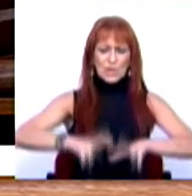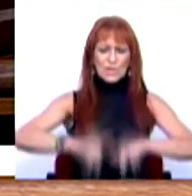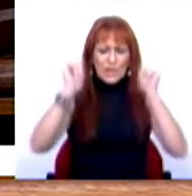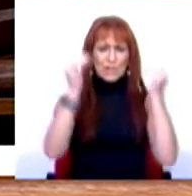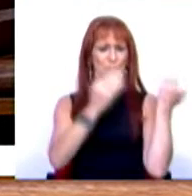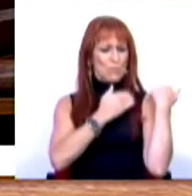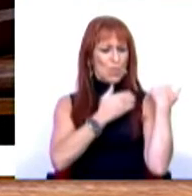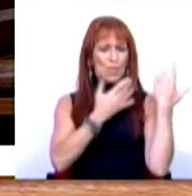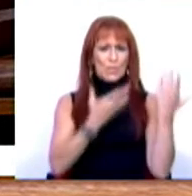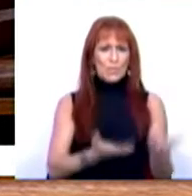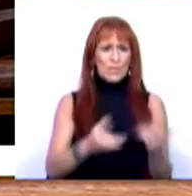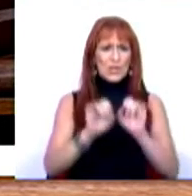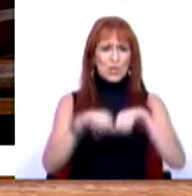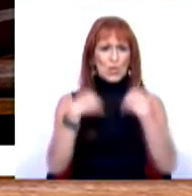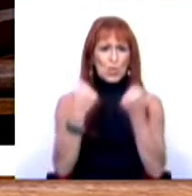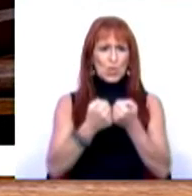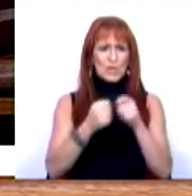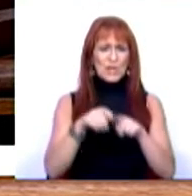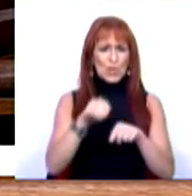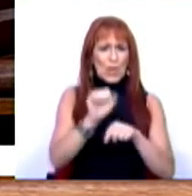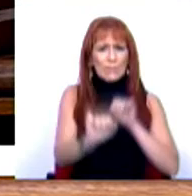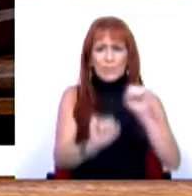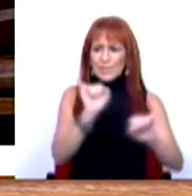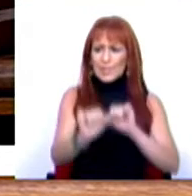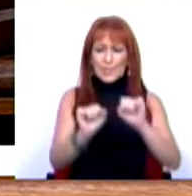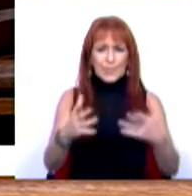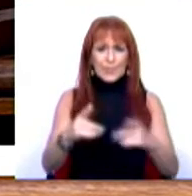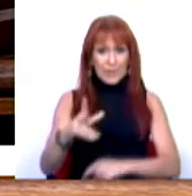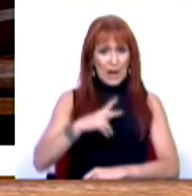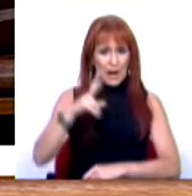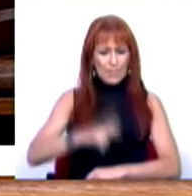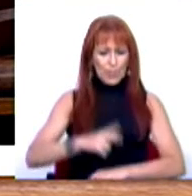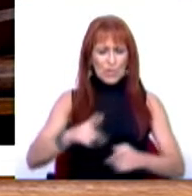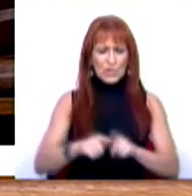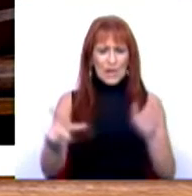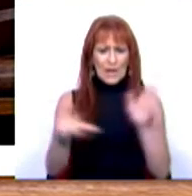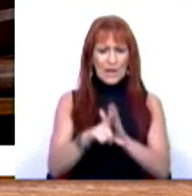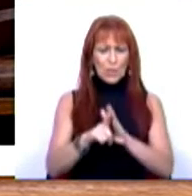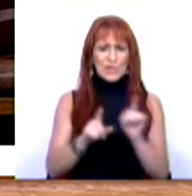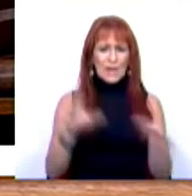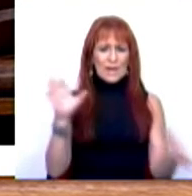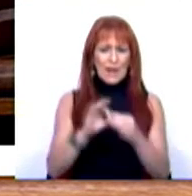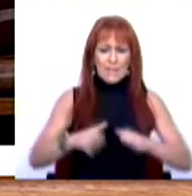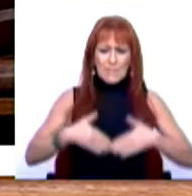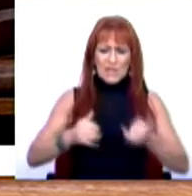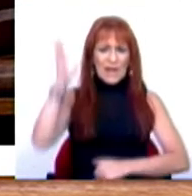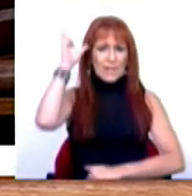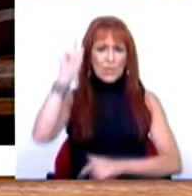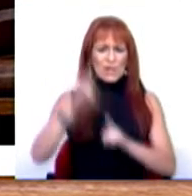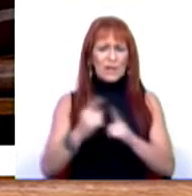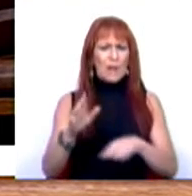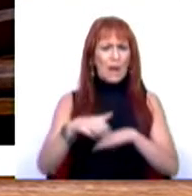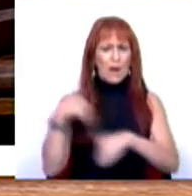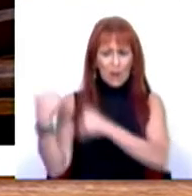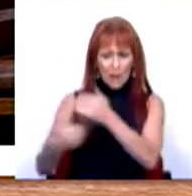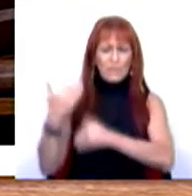de responsabilidades sociais localmente. Em Portugal, a legislação relativa ao bem-estar animal tem sido